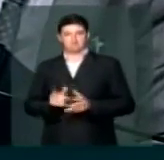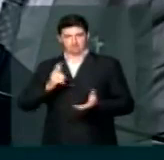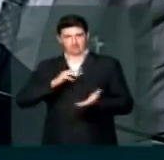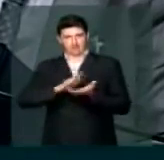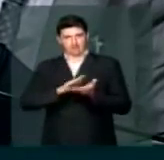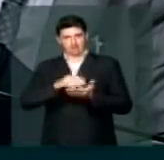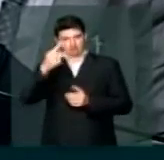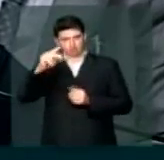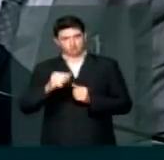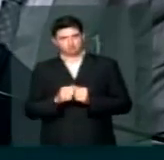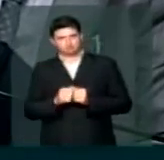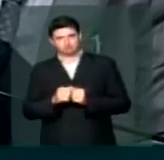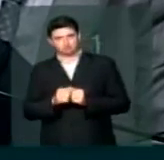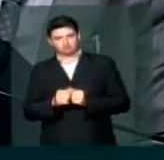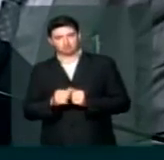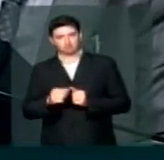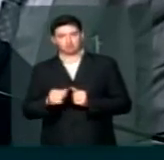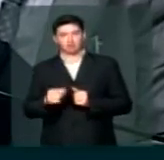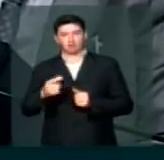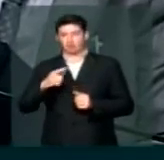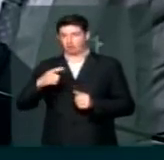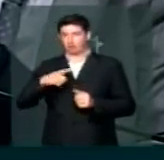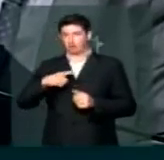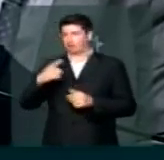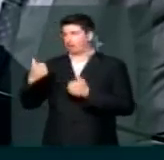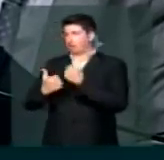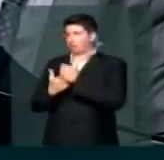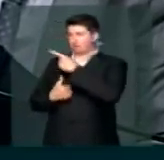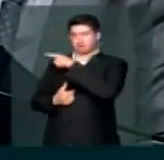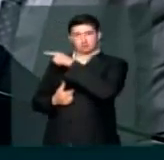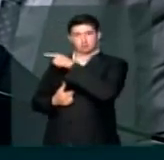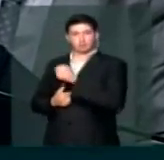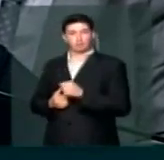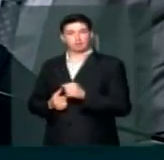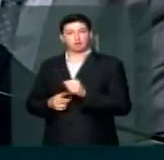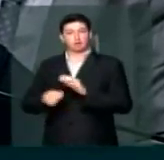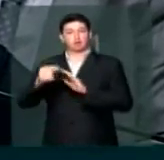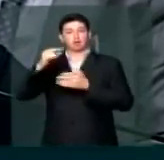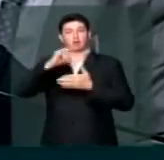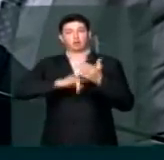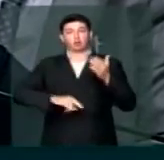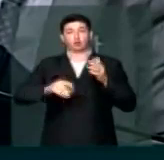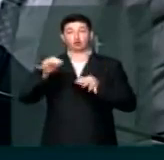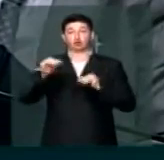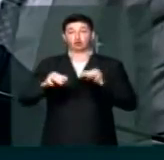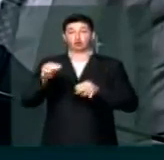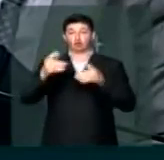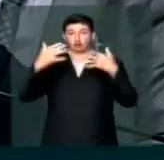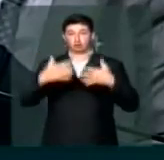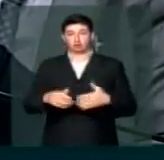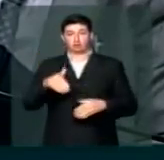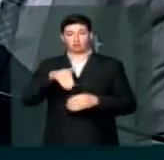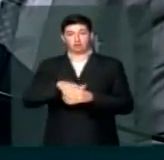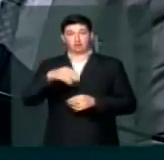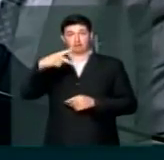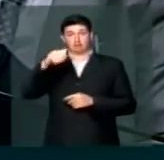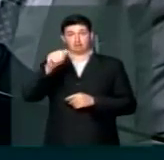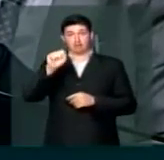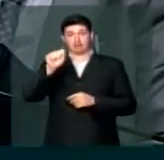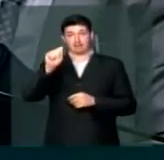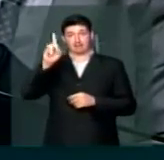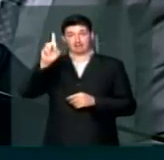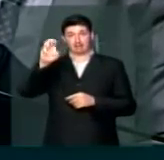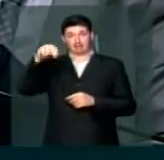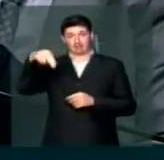mãos, eu tenho, mas não tenho aqui, está com a minha assessoria, o parecer jurídico da votação de Passadina,